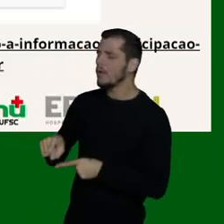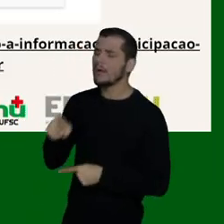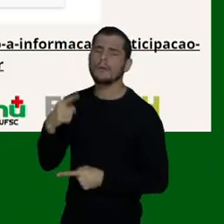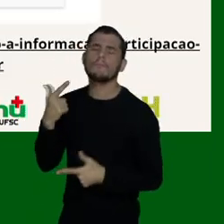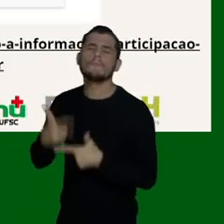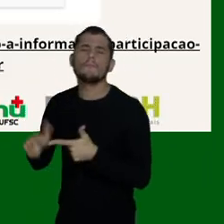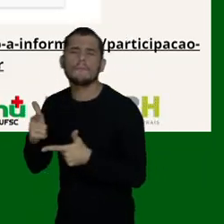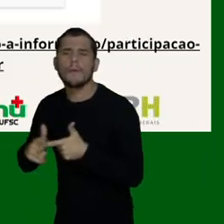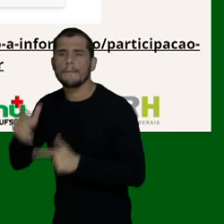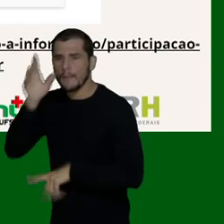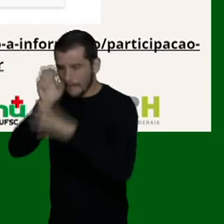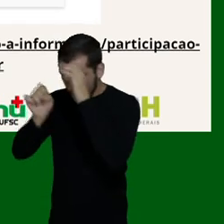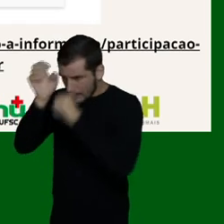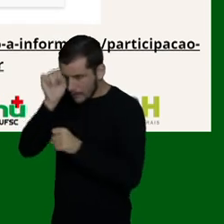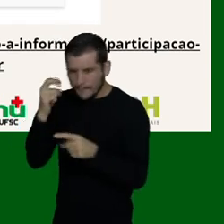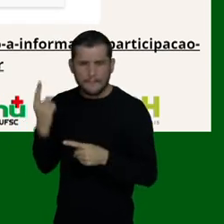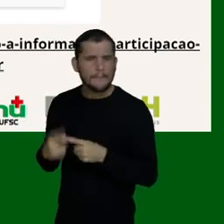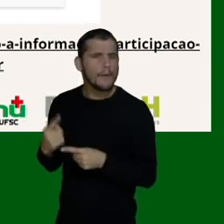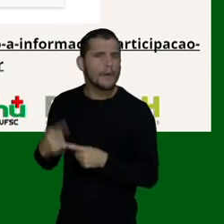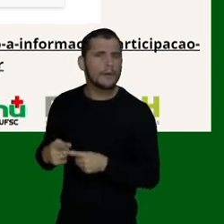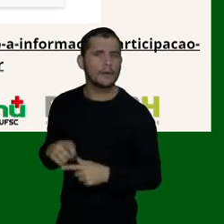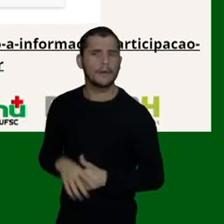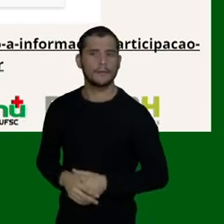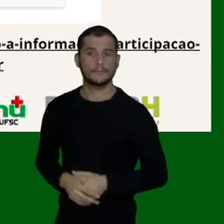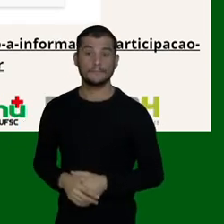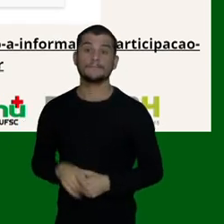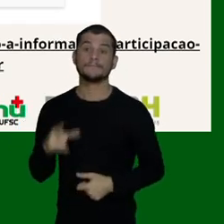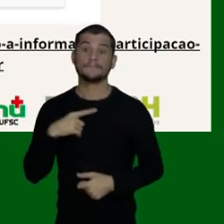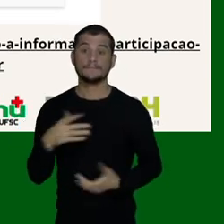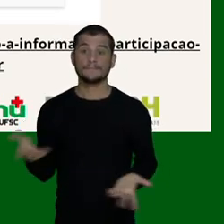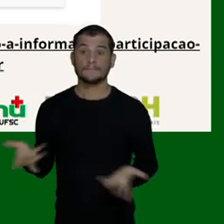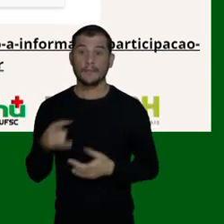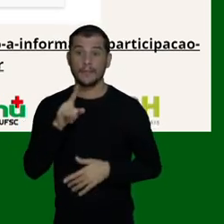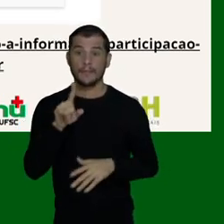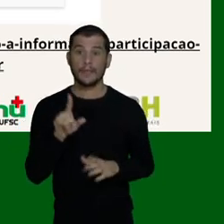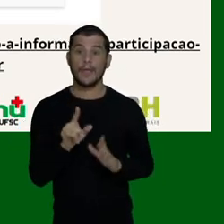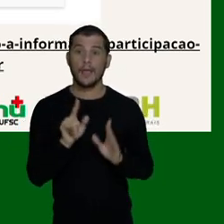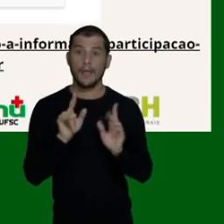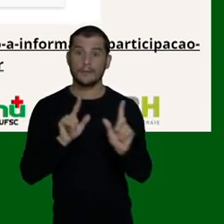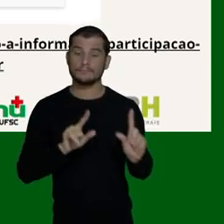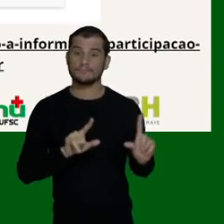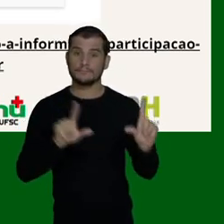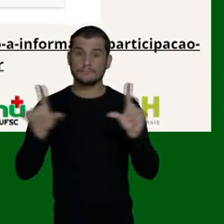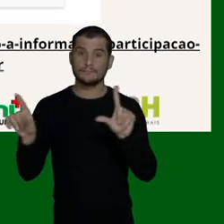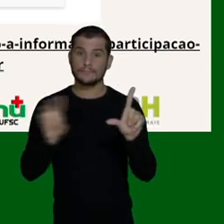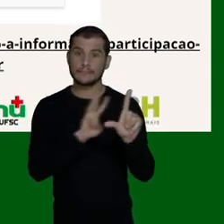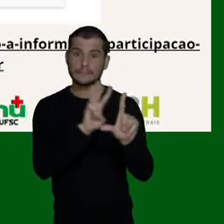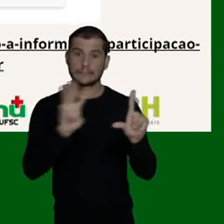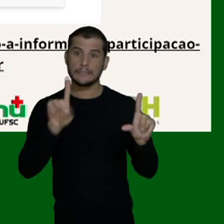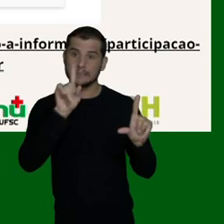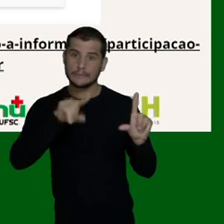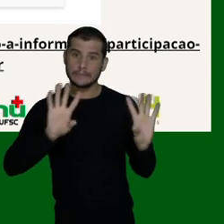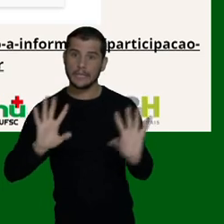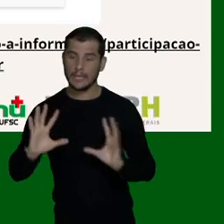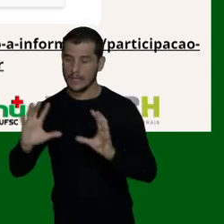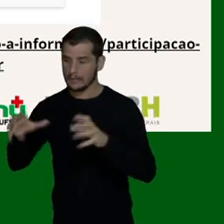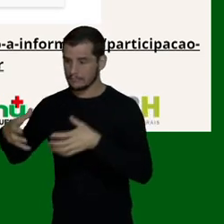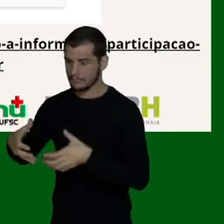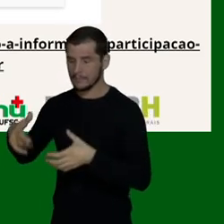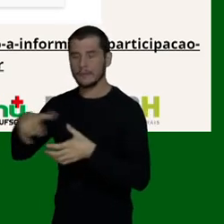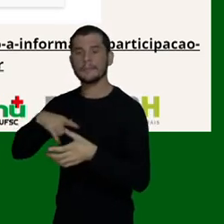tem ali apresentação específica da equipe a composição dessa equipe com o currículo lates de todos